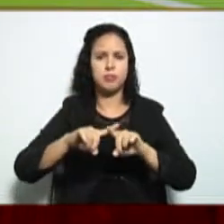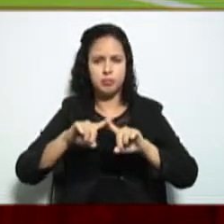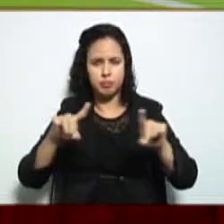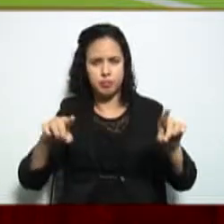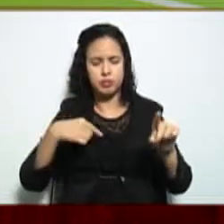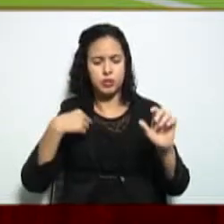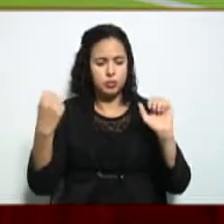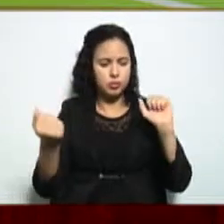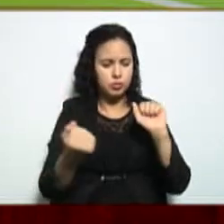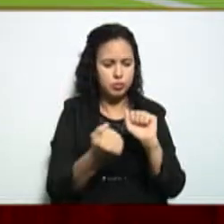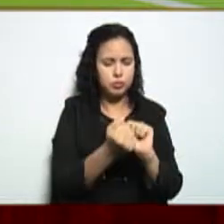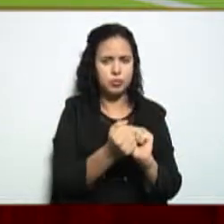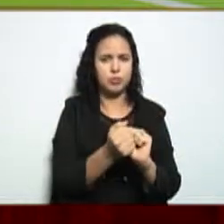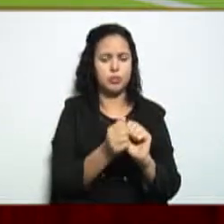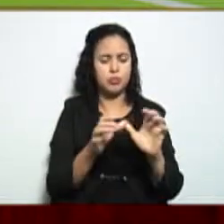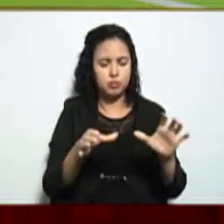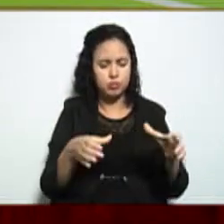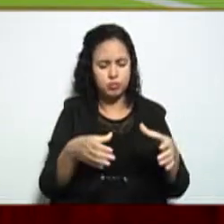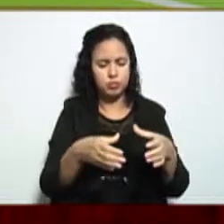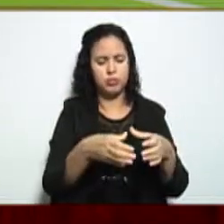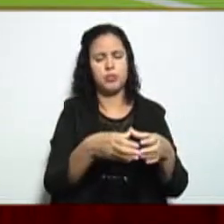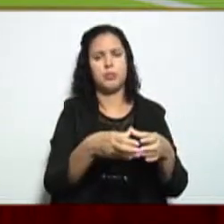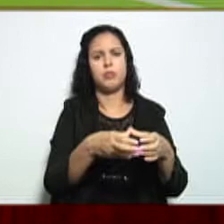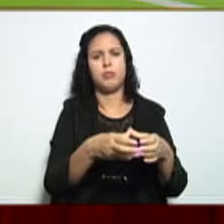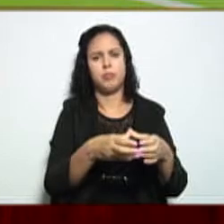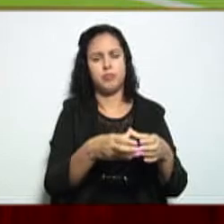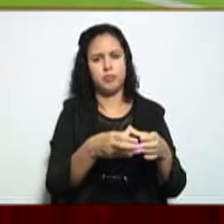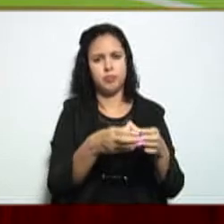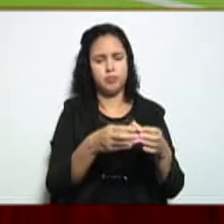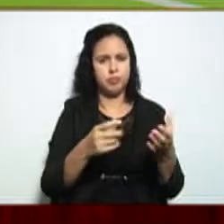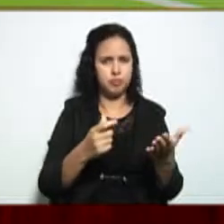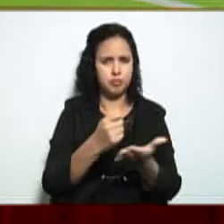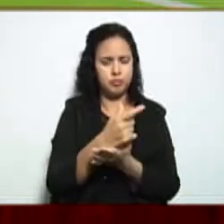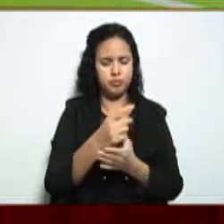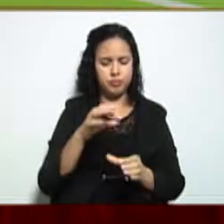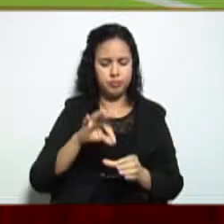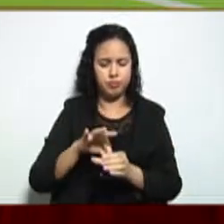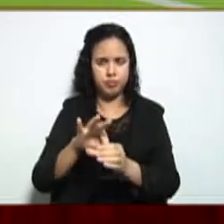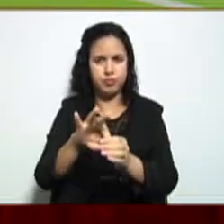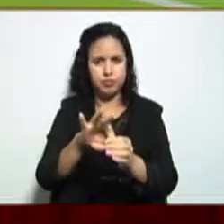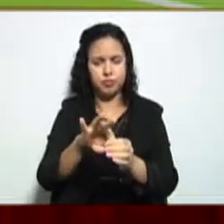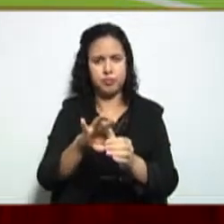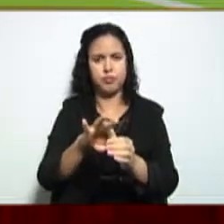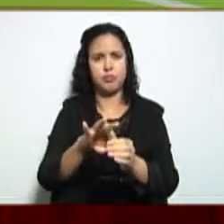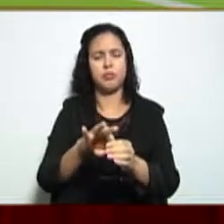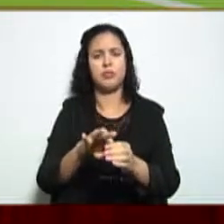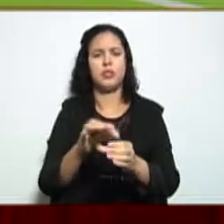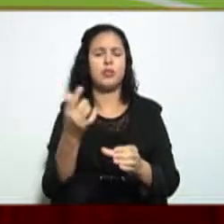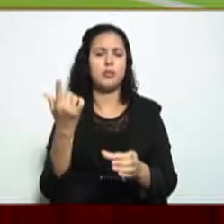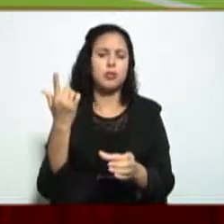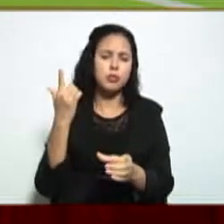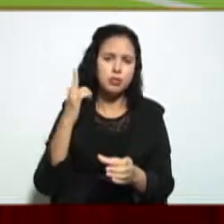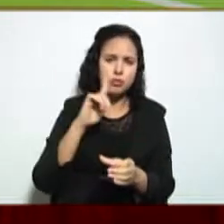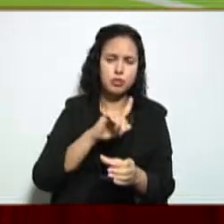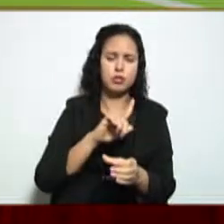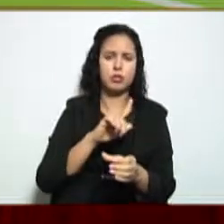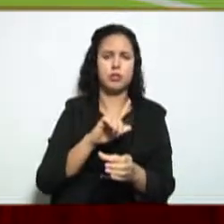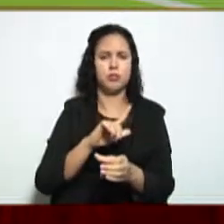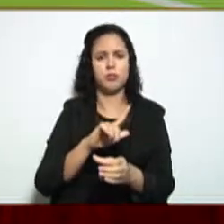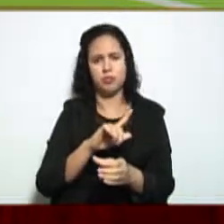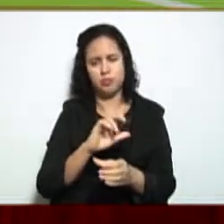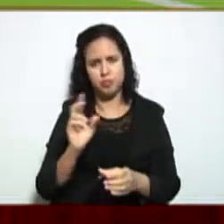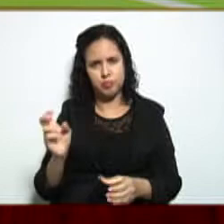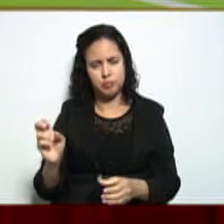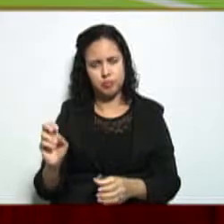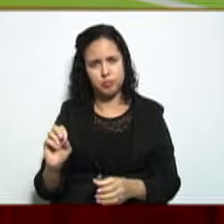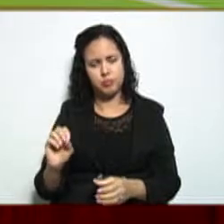vão comprar, a gente vai comprar uma quantidade maior e isso faz com que eu tenha um poder de barganha maior e diminui o custo dos